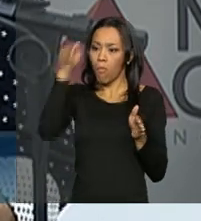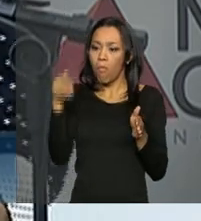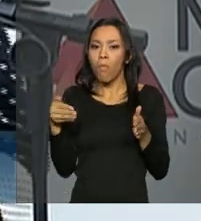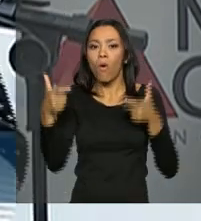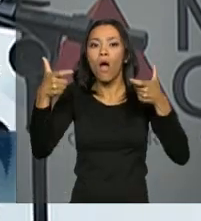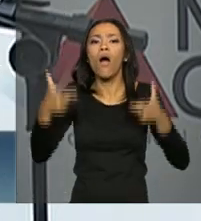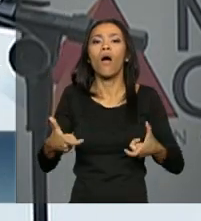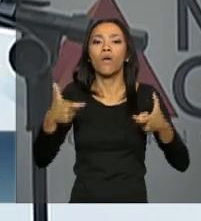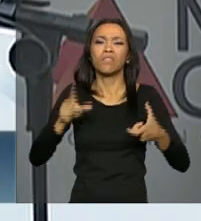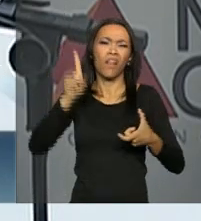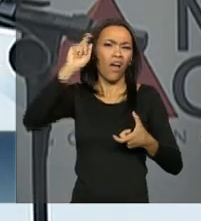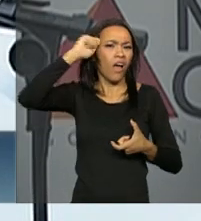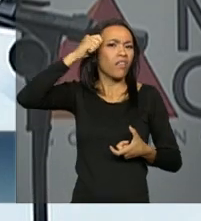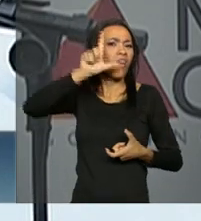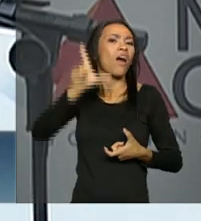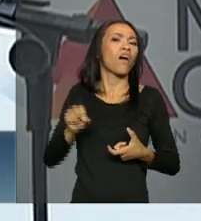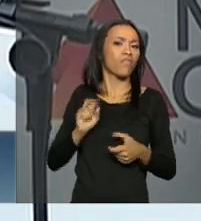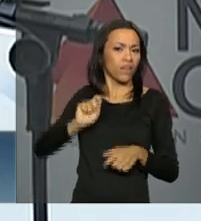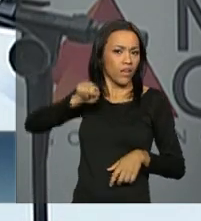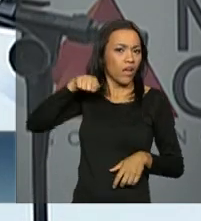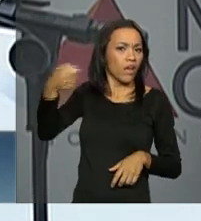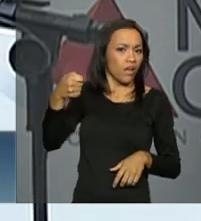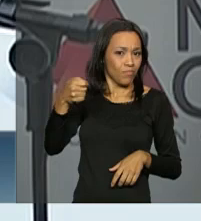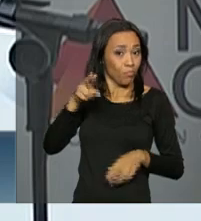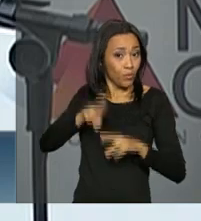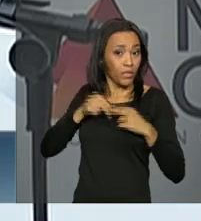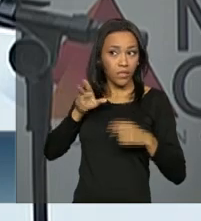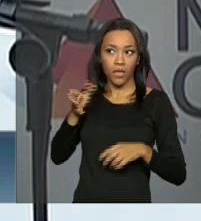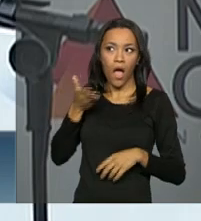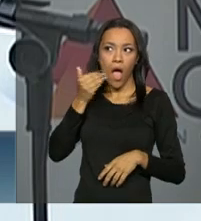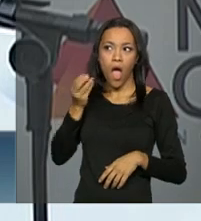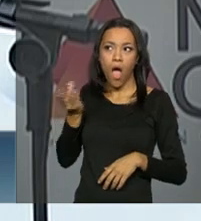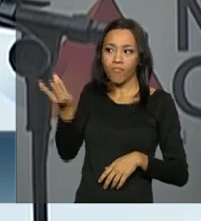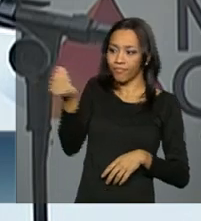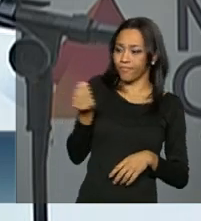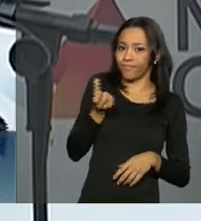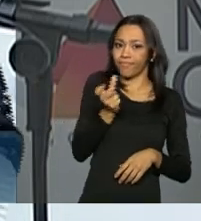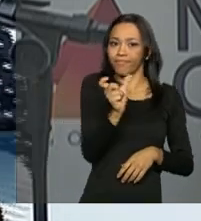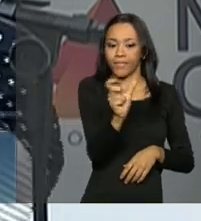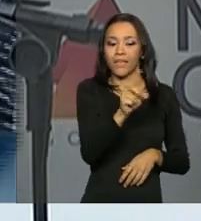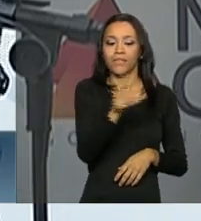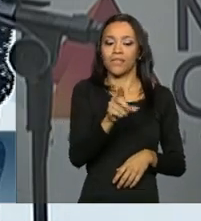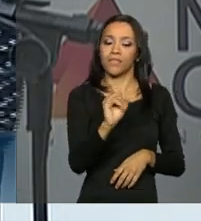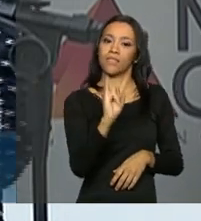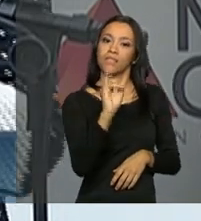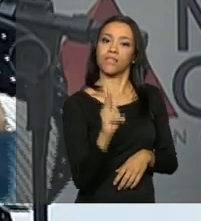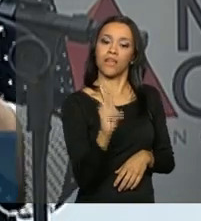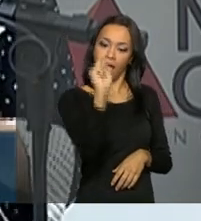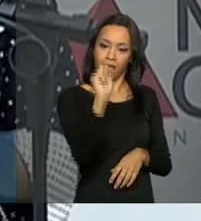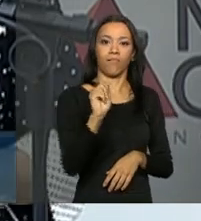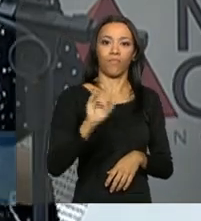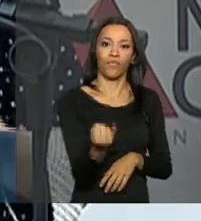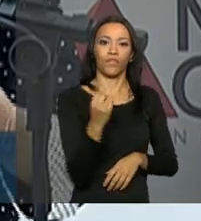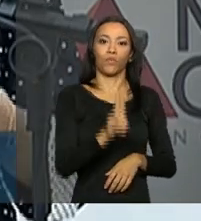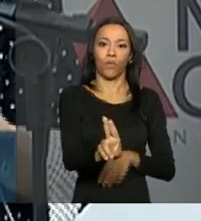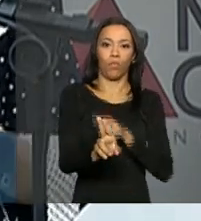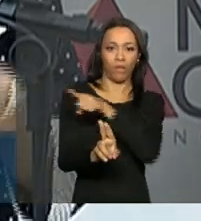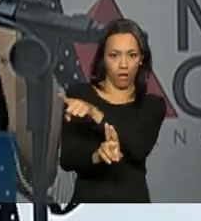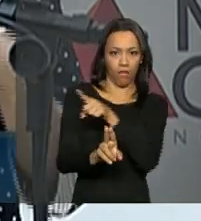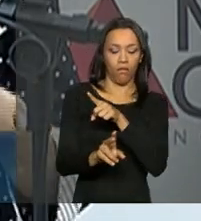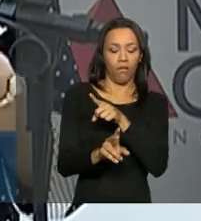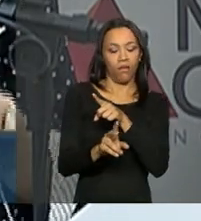E esse, por isso o nome dele, ele é daquela região. E ele veio para o Brasil, ele não é um